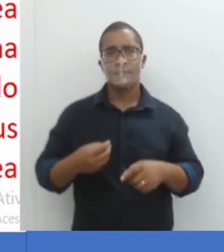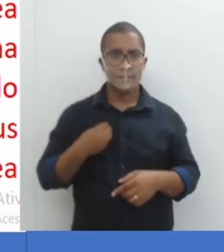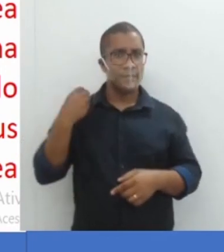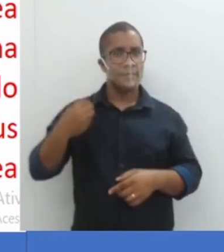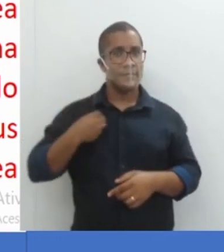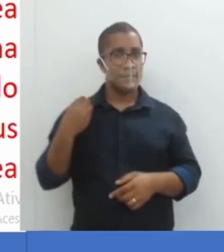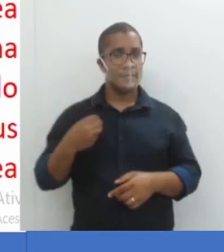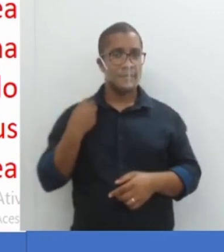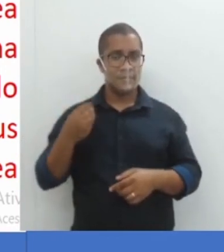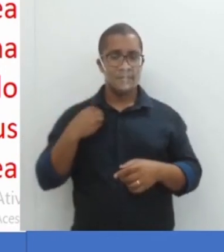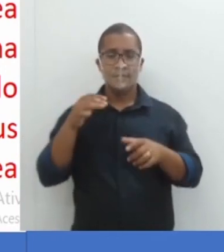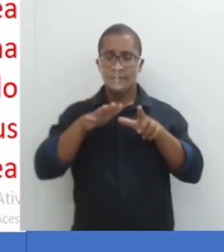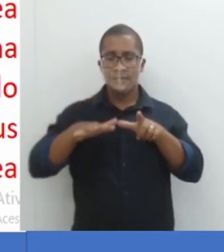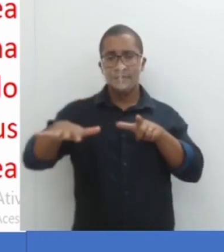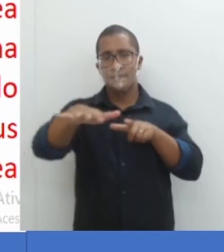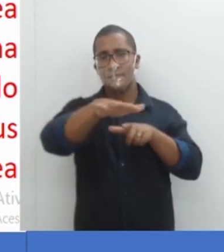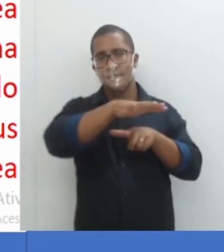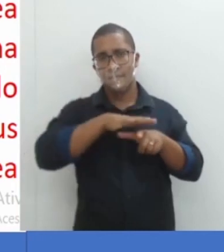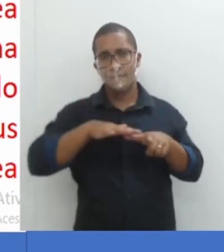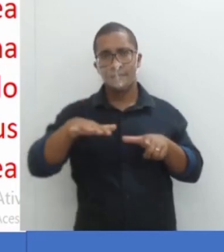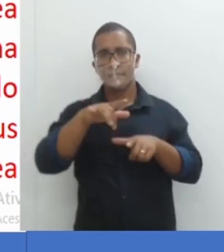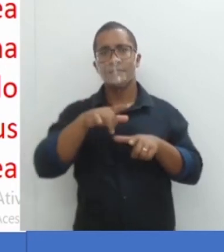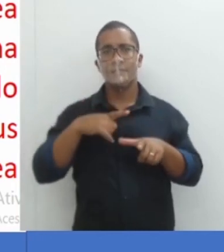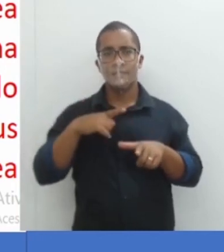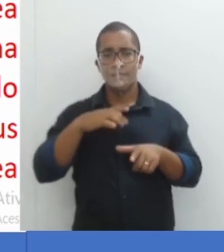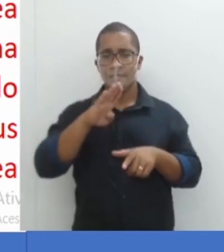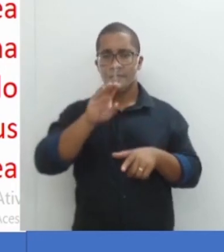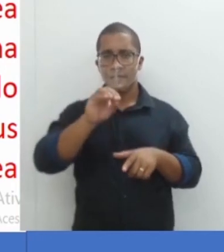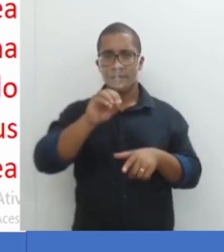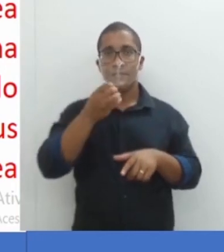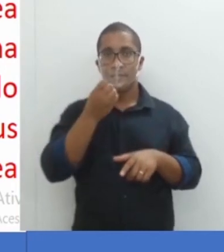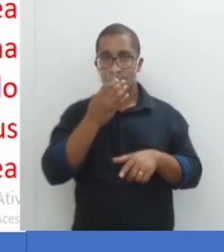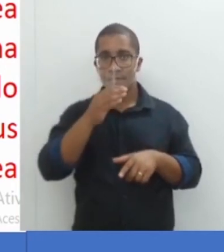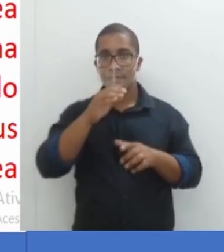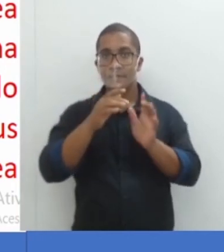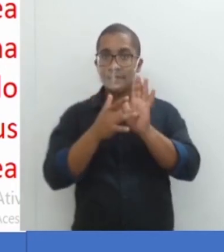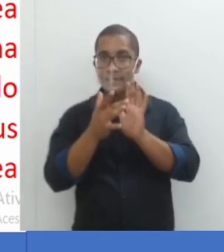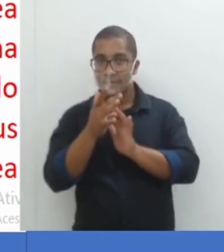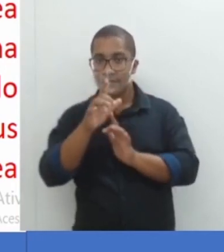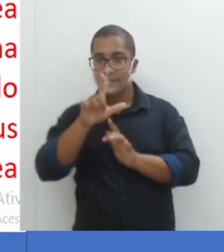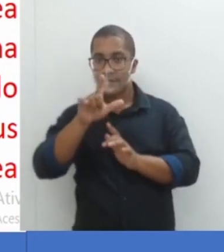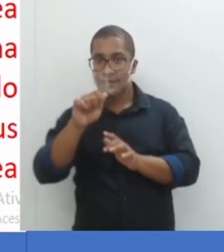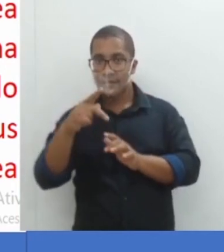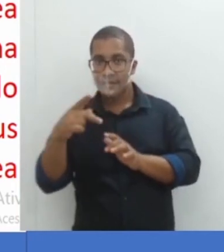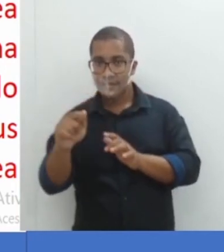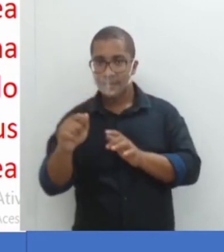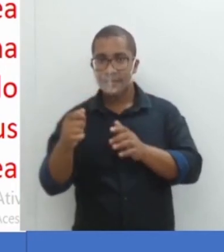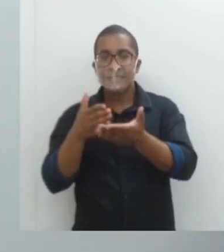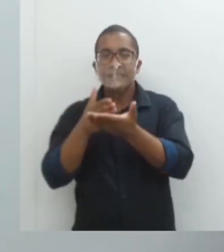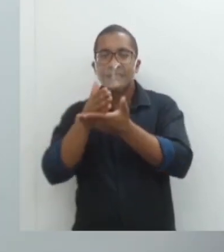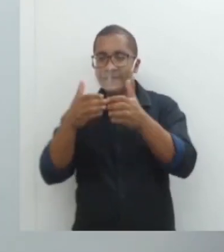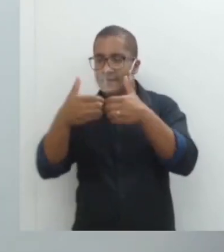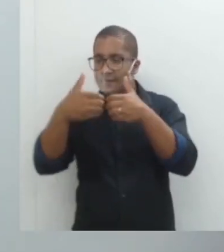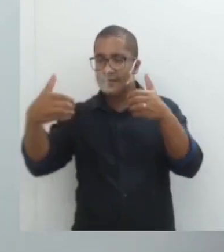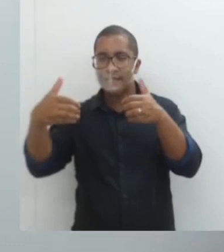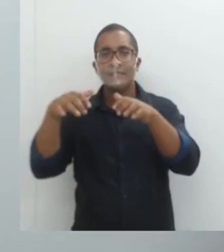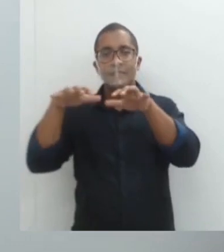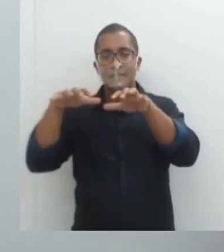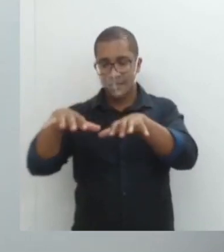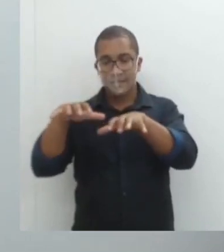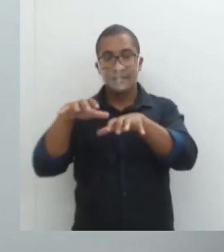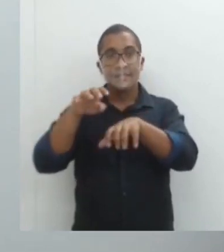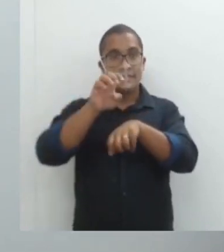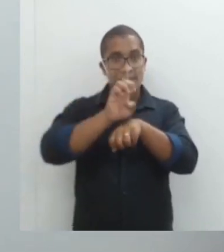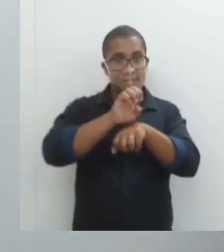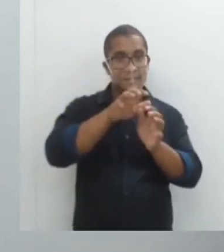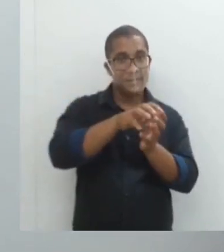envolvendo ali a cidade do município também de Bom Jesus da Lapa, também fronteira com a Bahia. Então ele pega ainda um